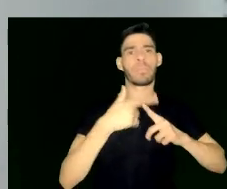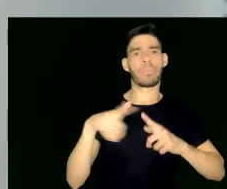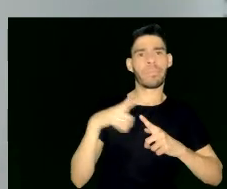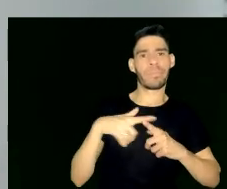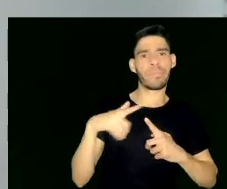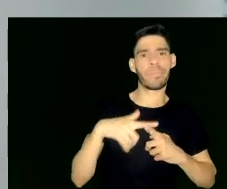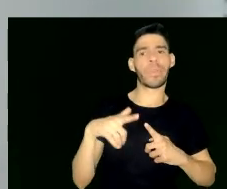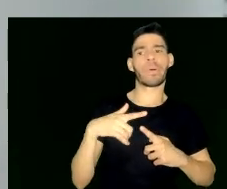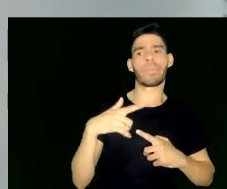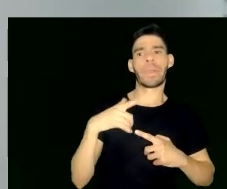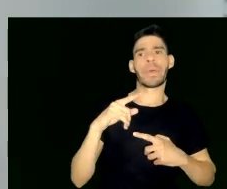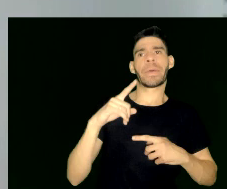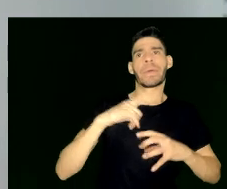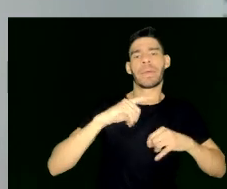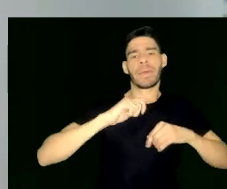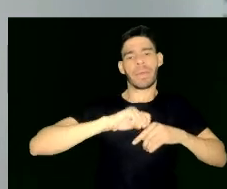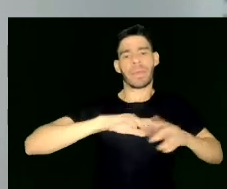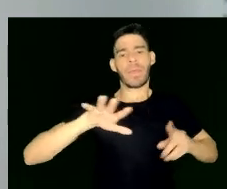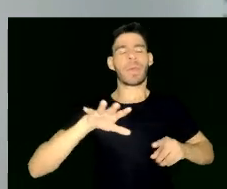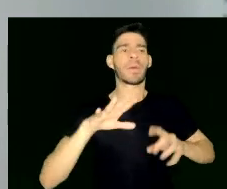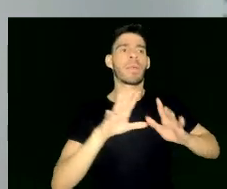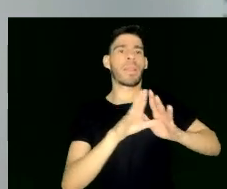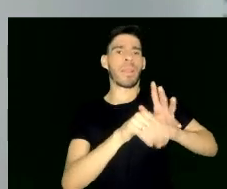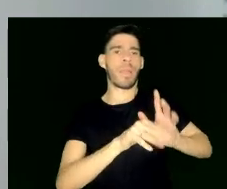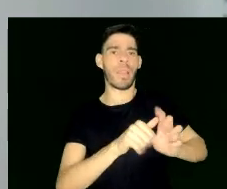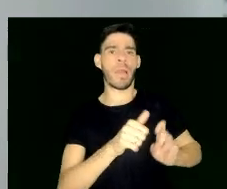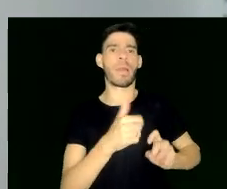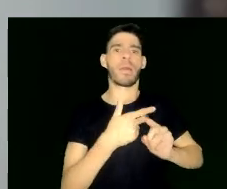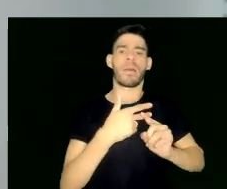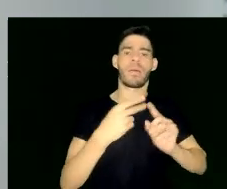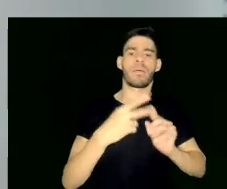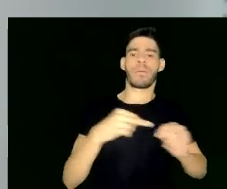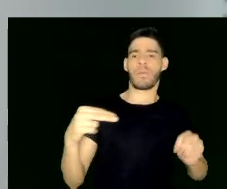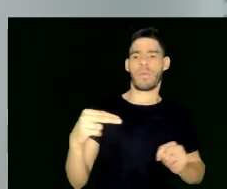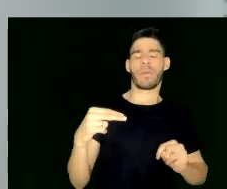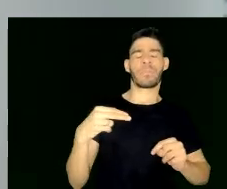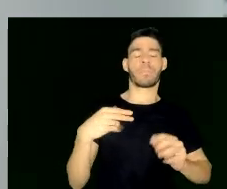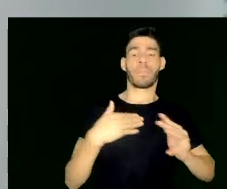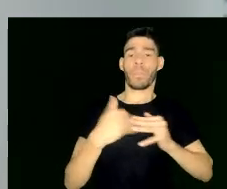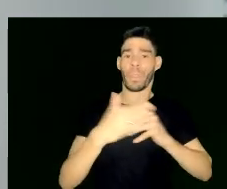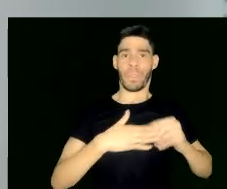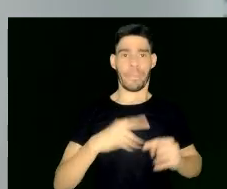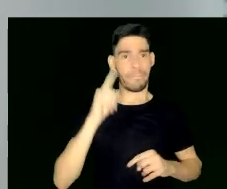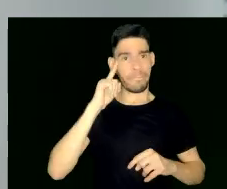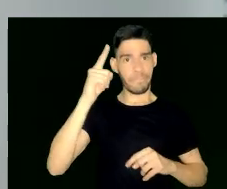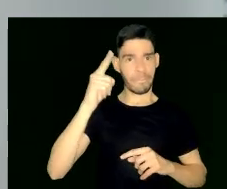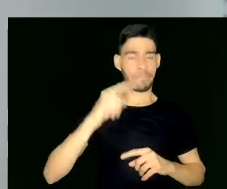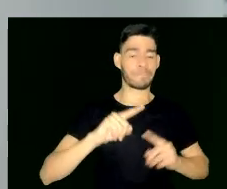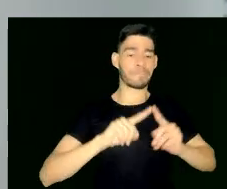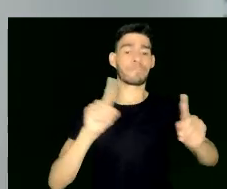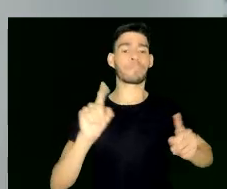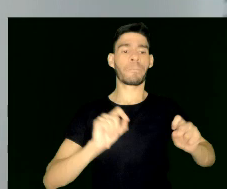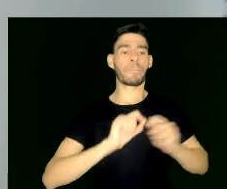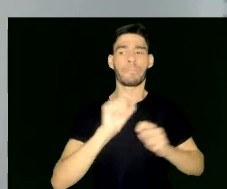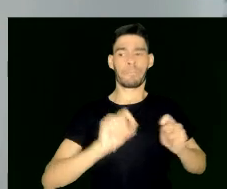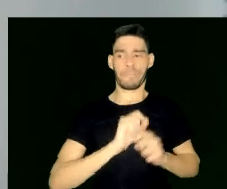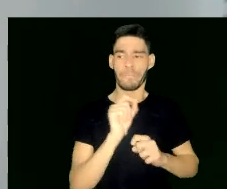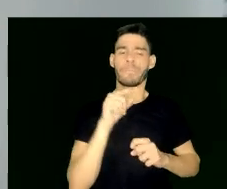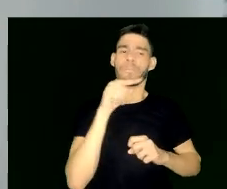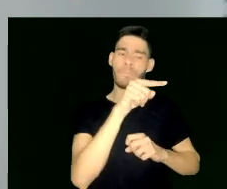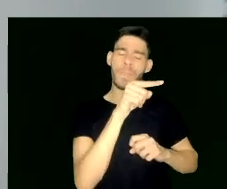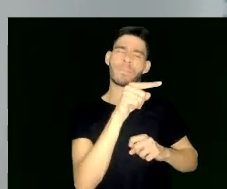contaminação, algum grande problema que tenham causado em relação à corrupção, em relação a qualquer ordem dessas de ideias.